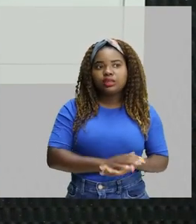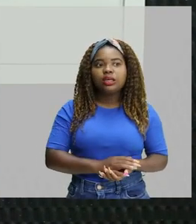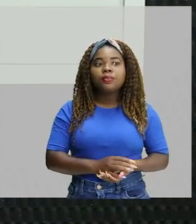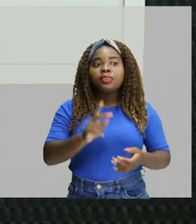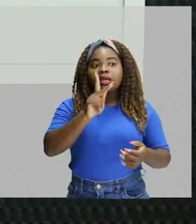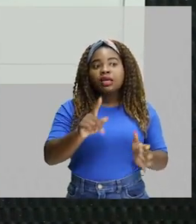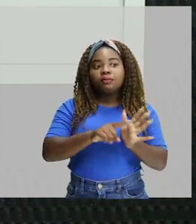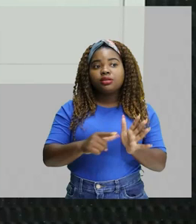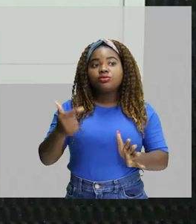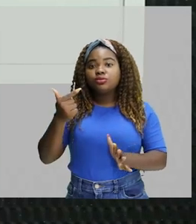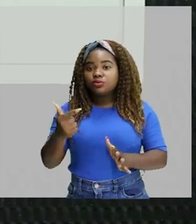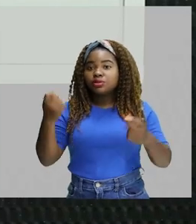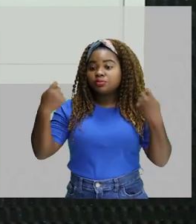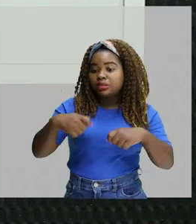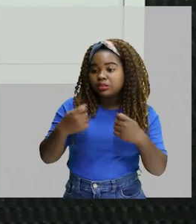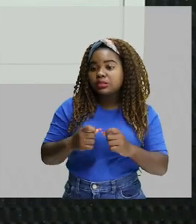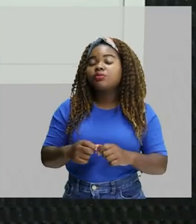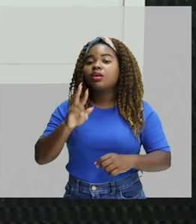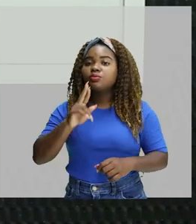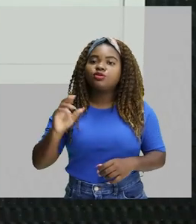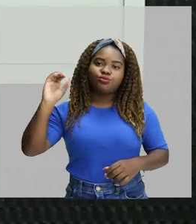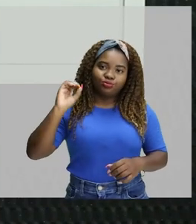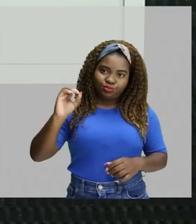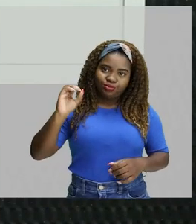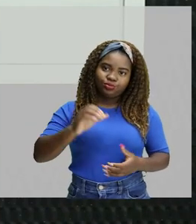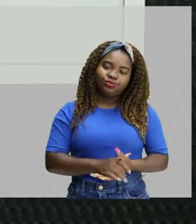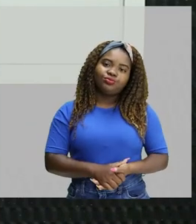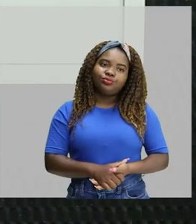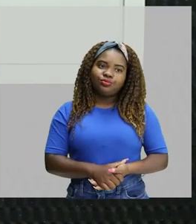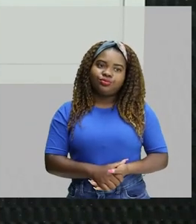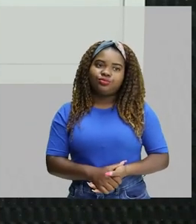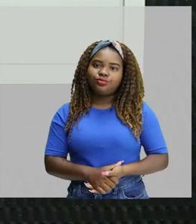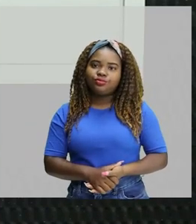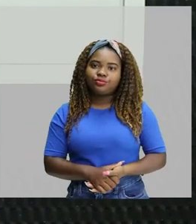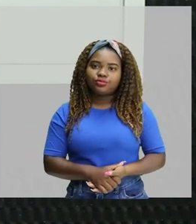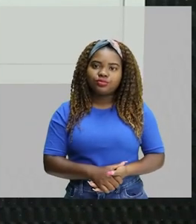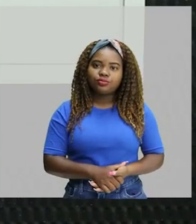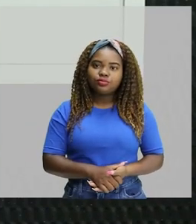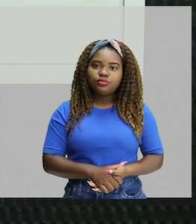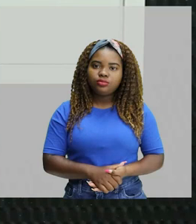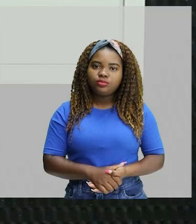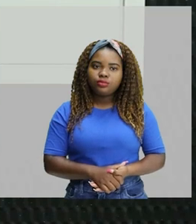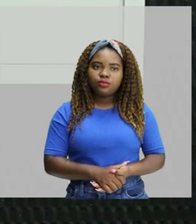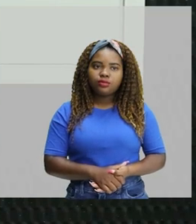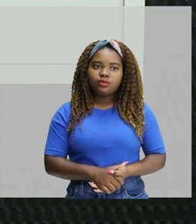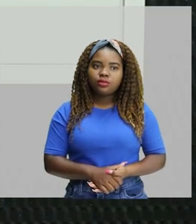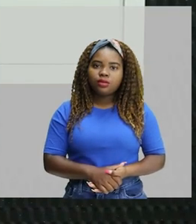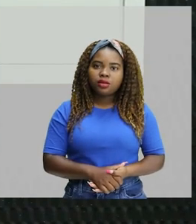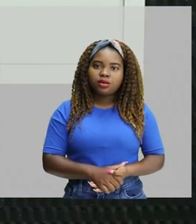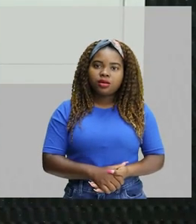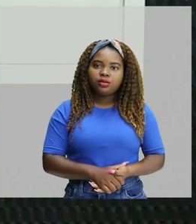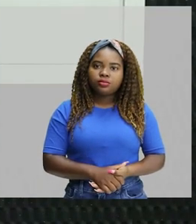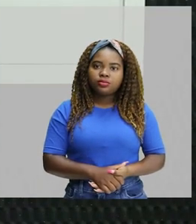para que seja divisível k - 2 tem que ser igual a 0 para que k